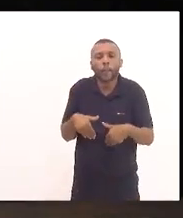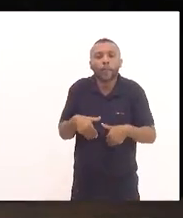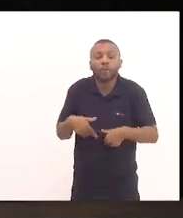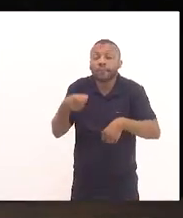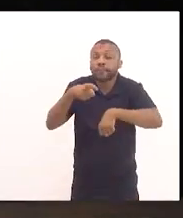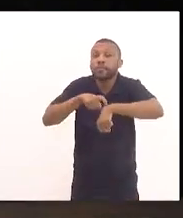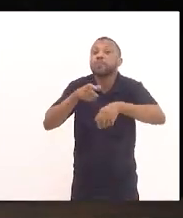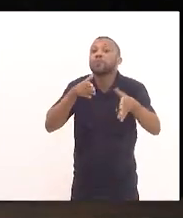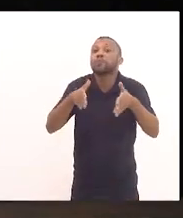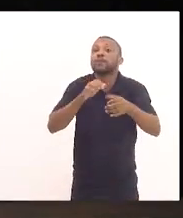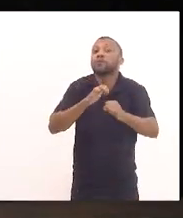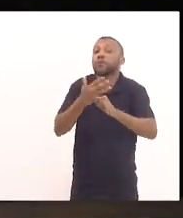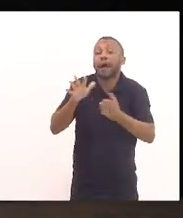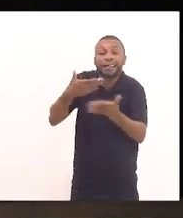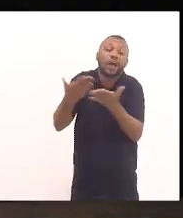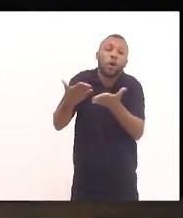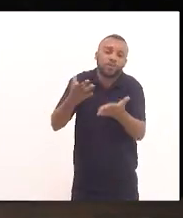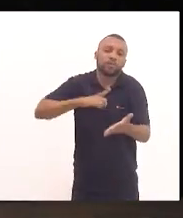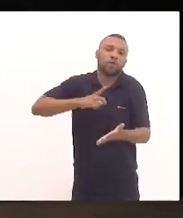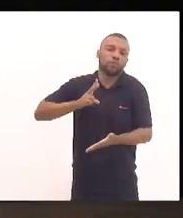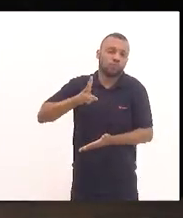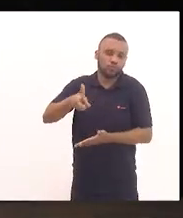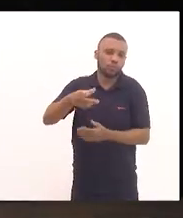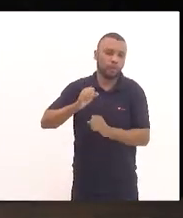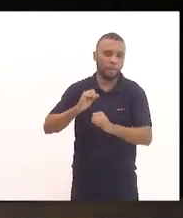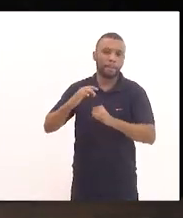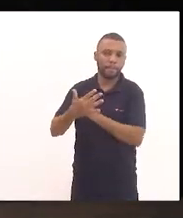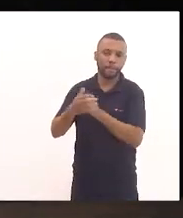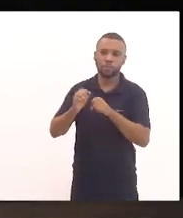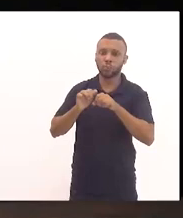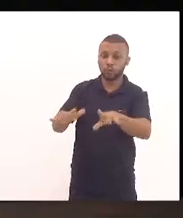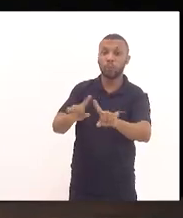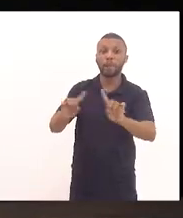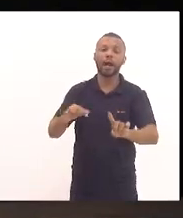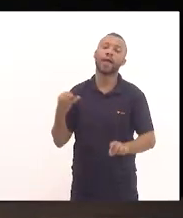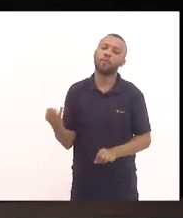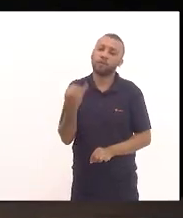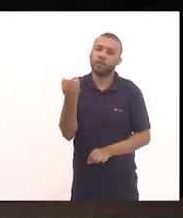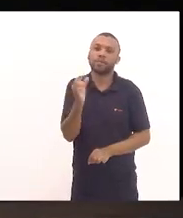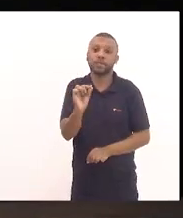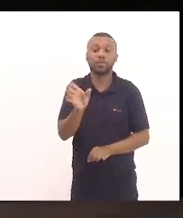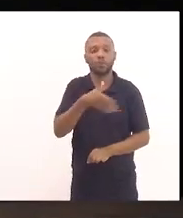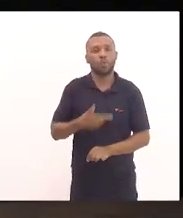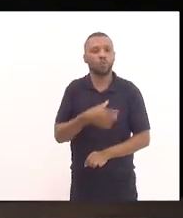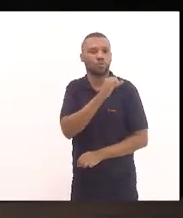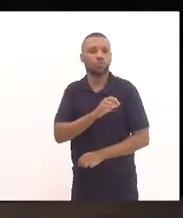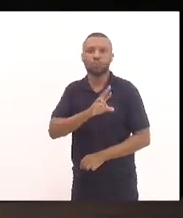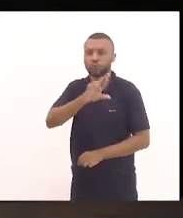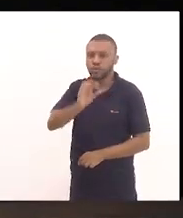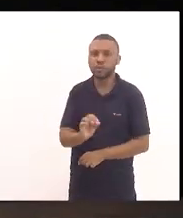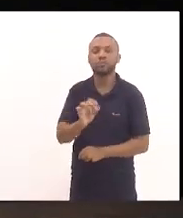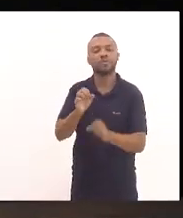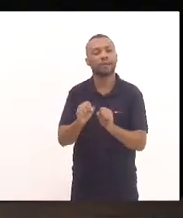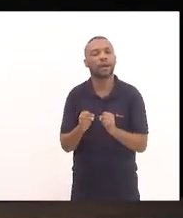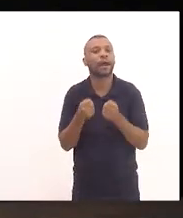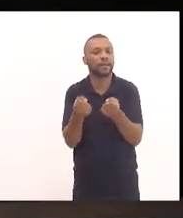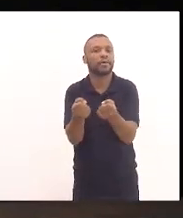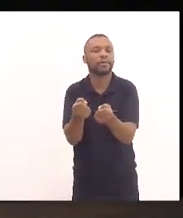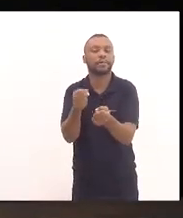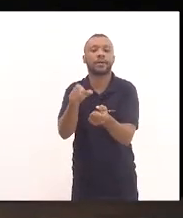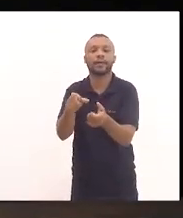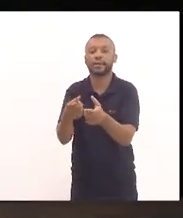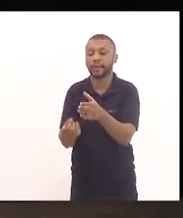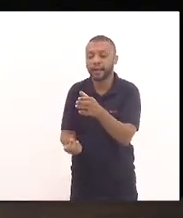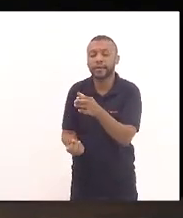ainda estamos, mas é imprescindível que o Estado garanta essa